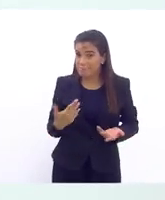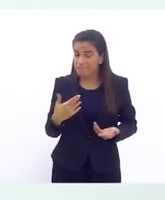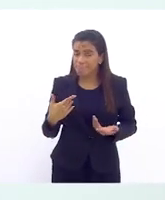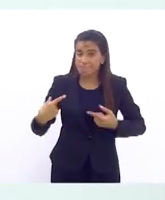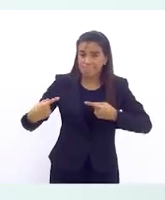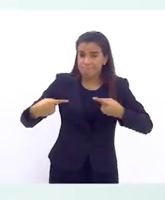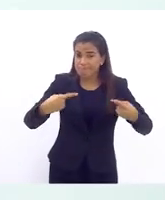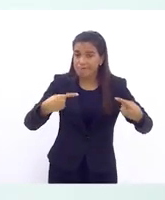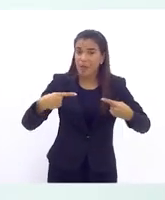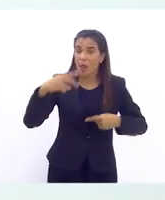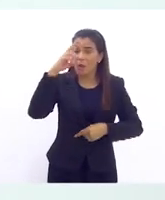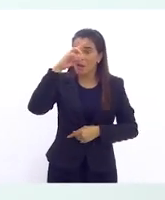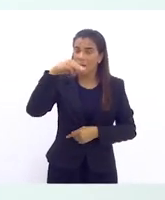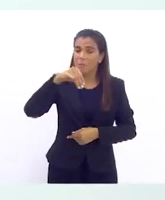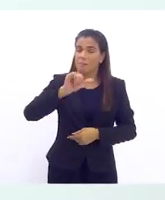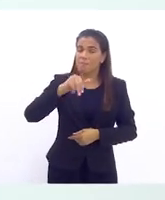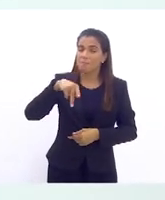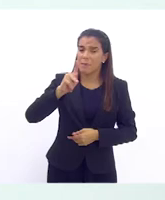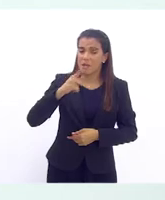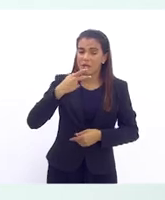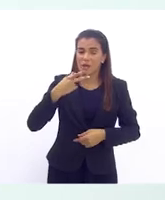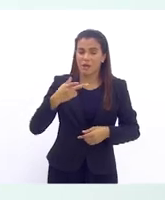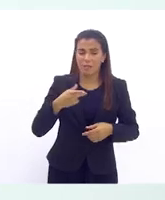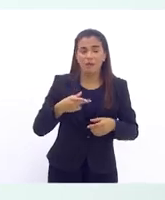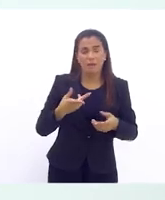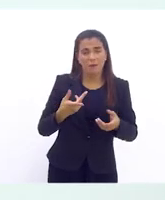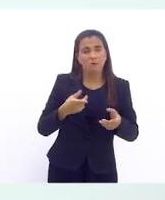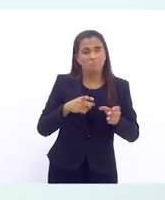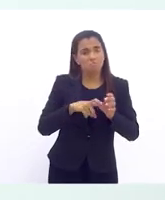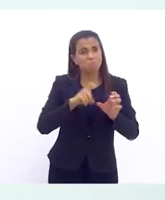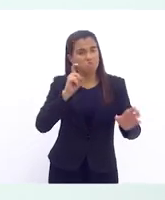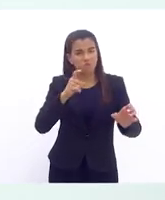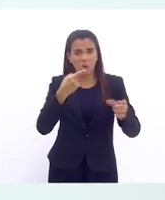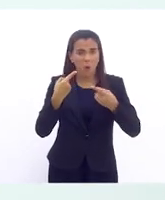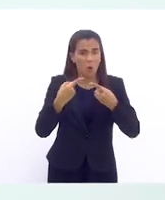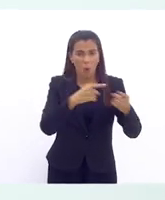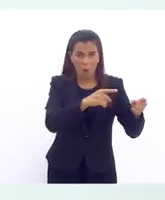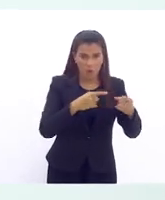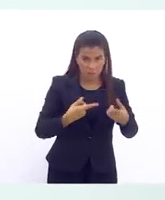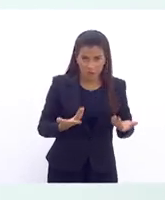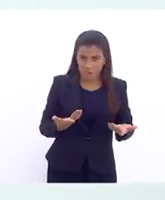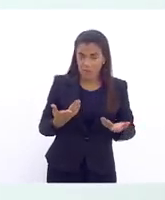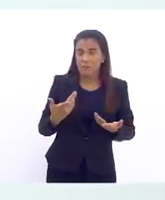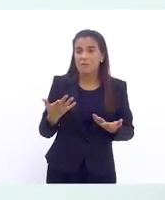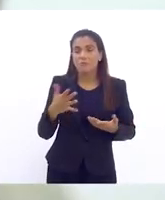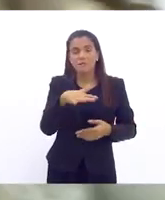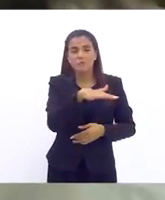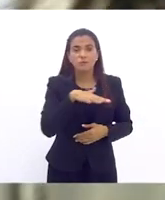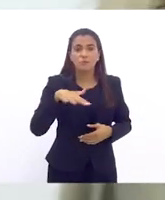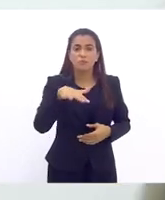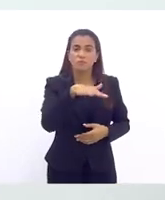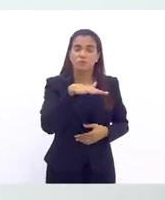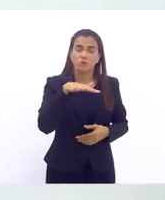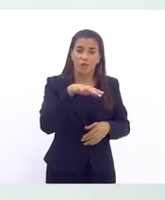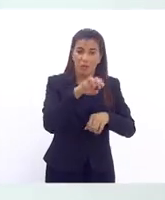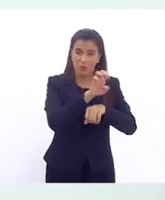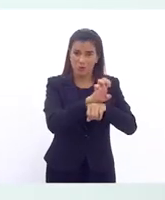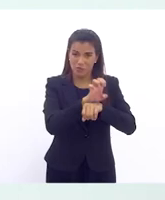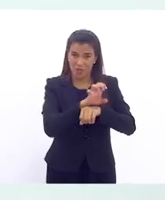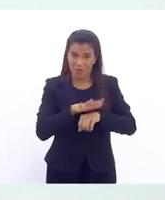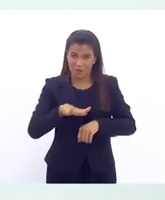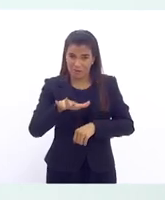na época foi uma voz muito ativa contrária de vinculação mas não teve jeito né o cenário do do Estado